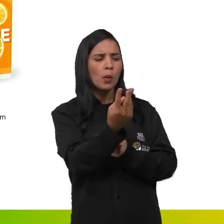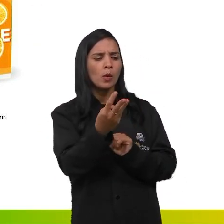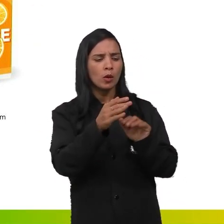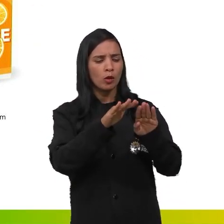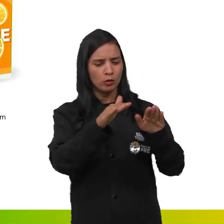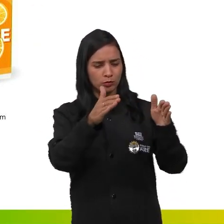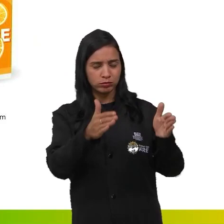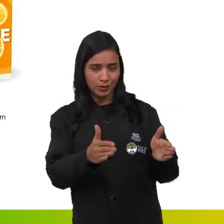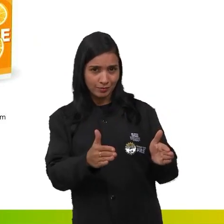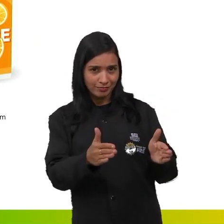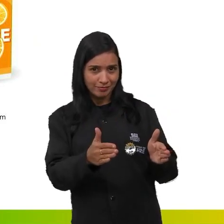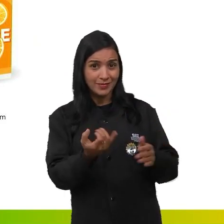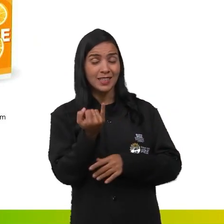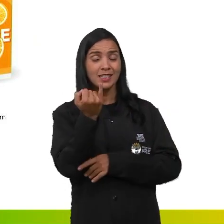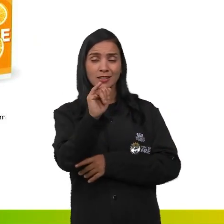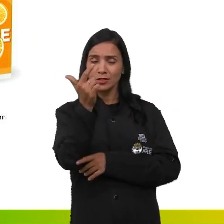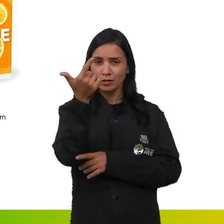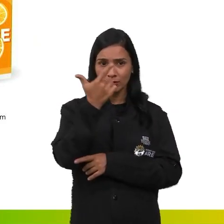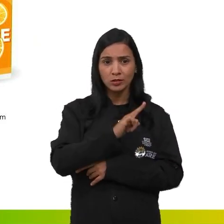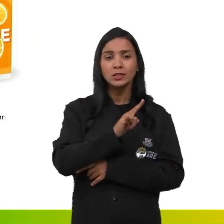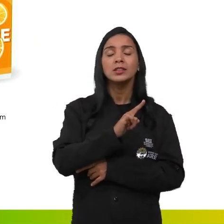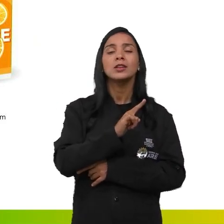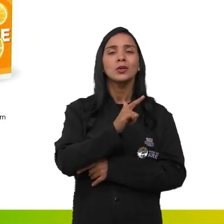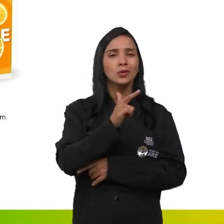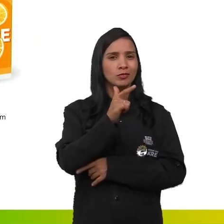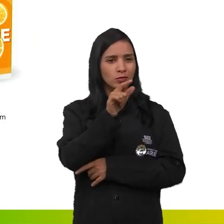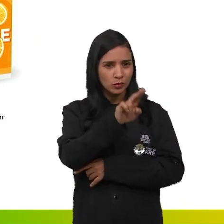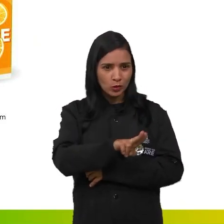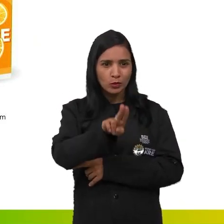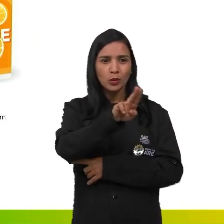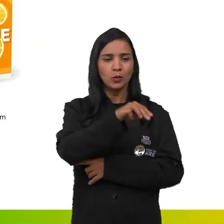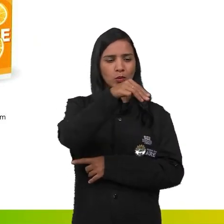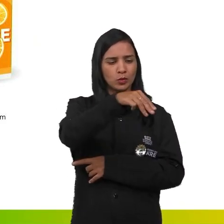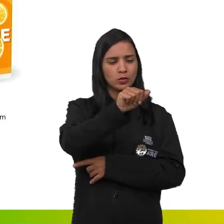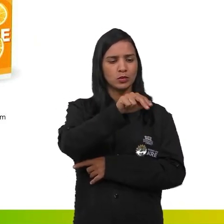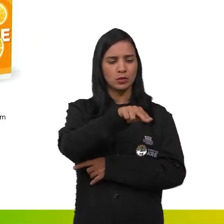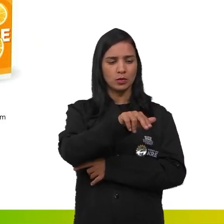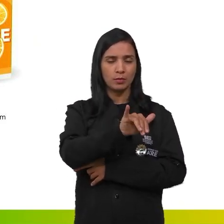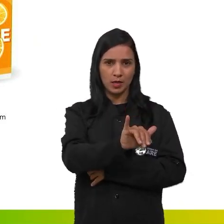nesse caso, é algo contável. Tudo bem?